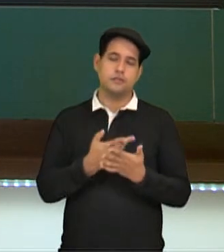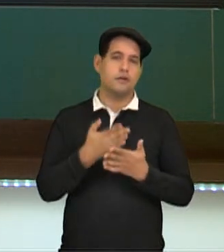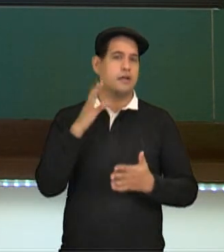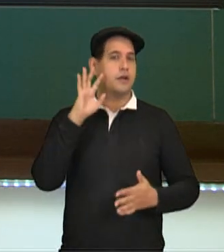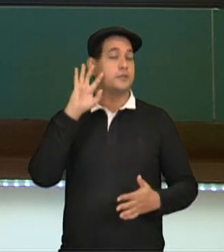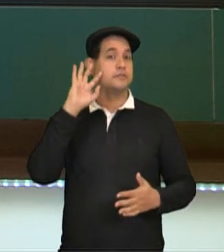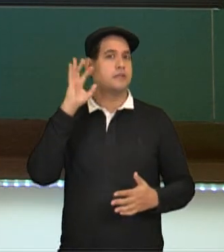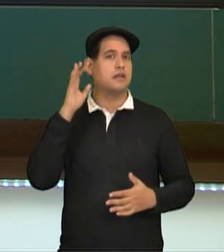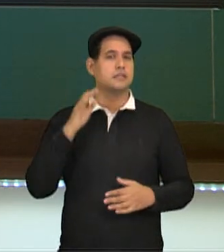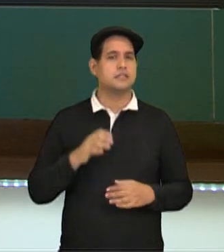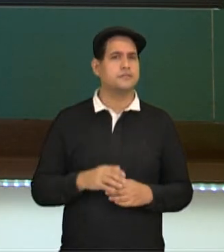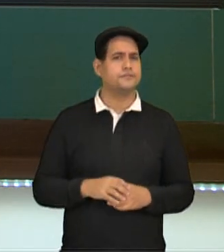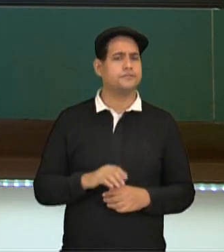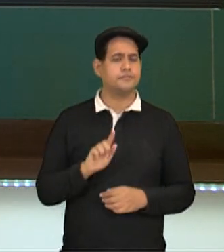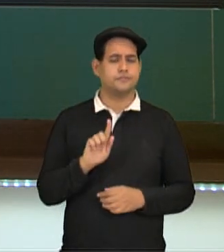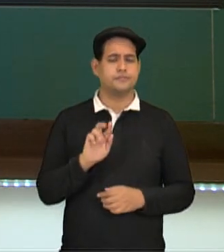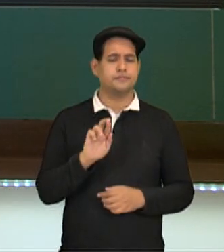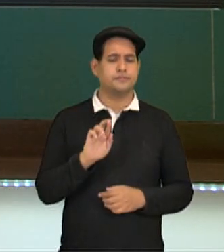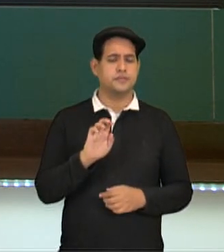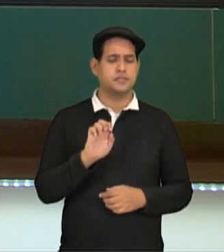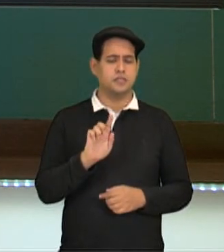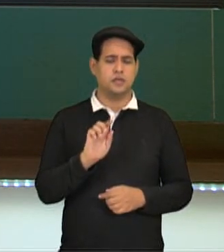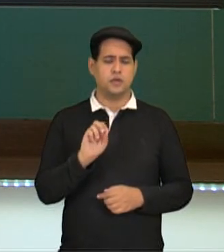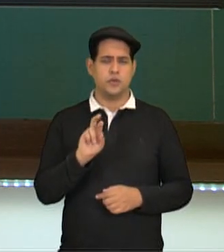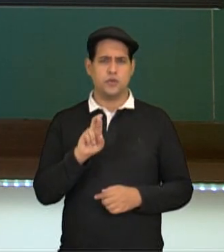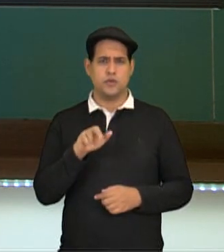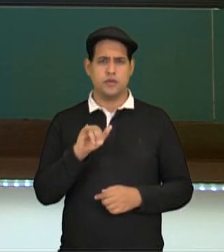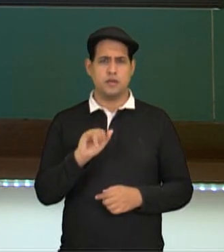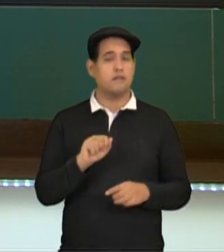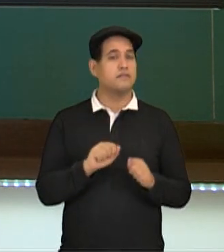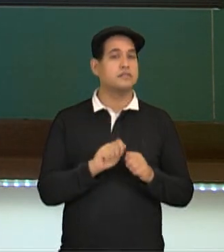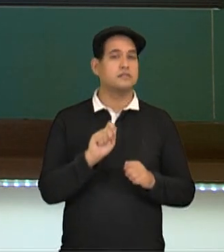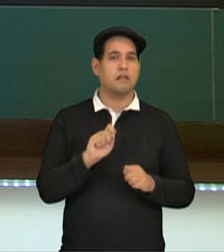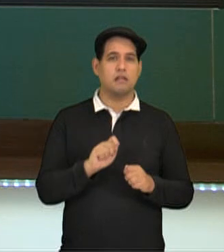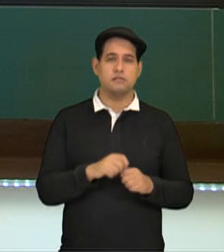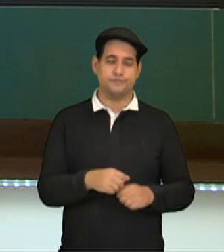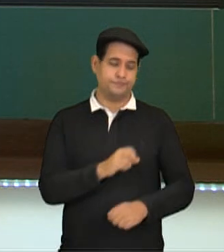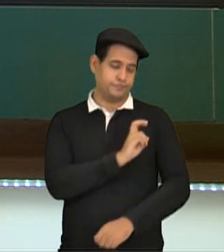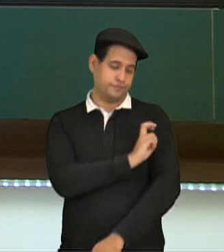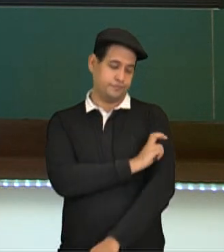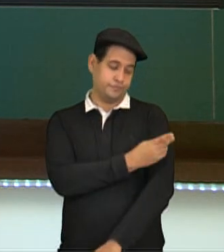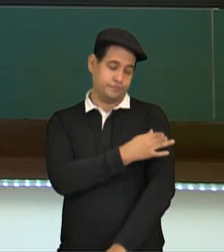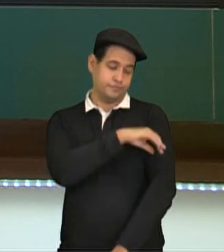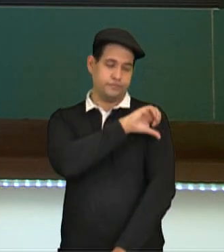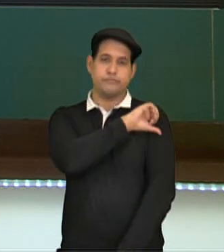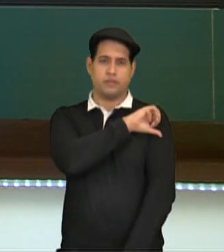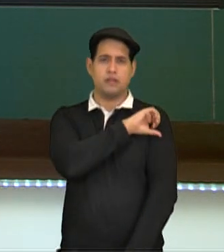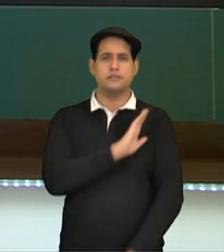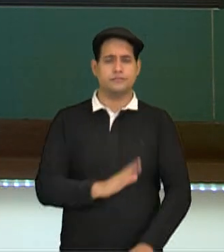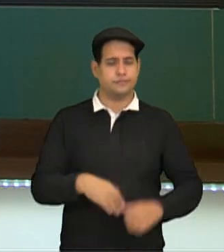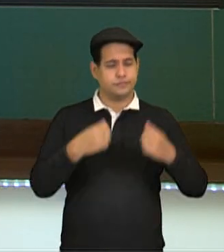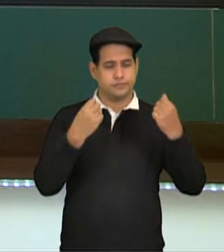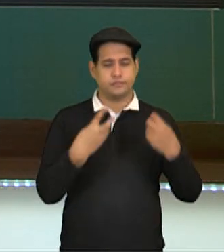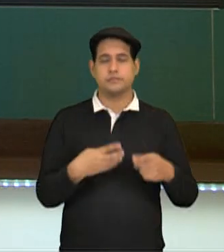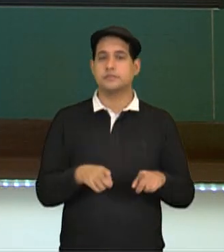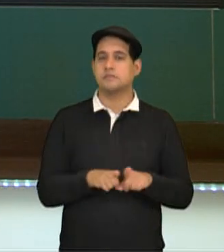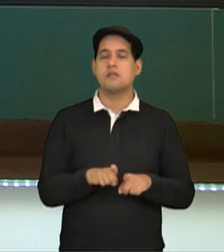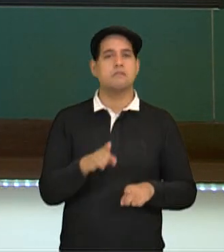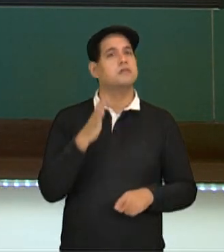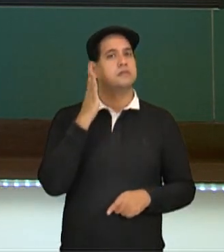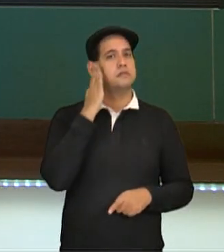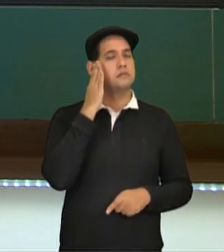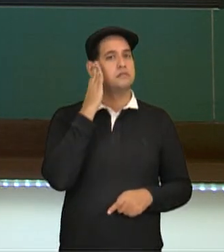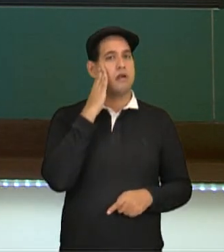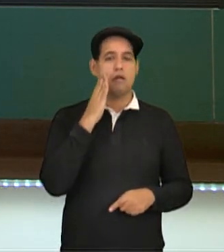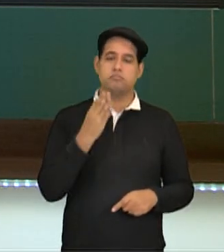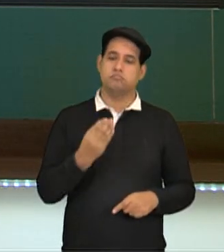quando o Gregory está cursando o ensino fundamental, né? Isso inclusive é mencionado. Então, vocês sabem que